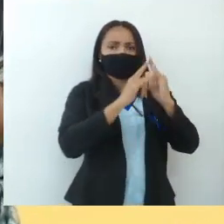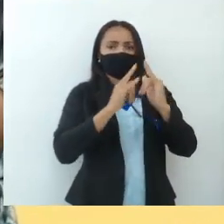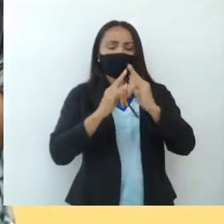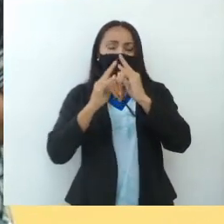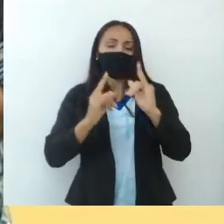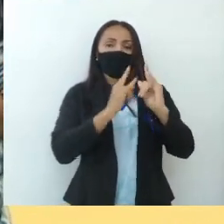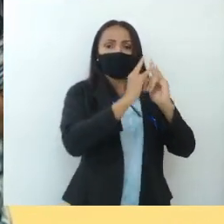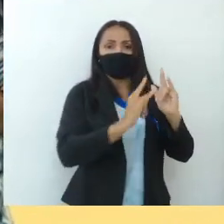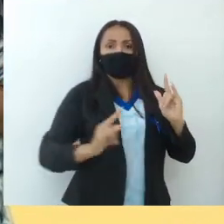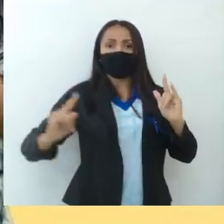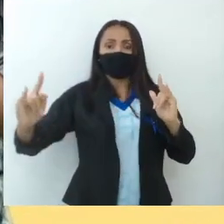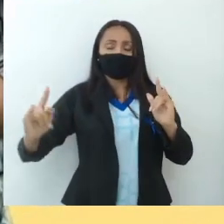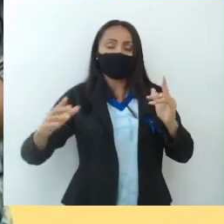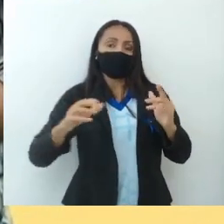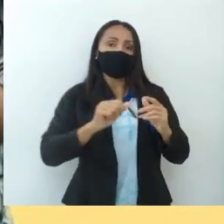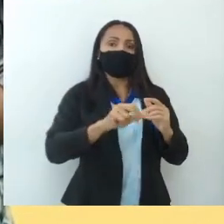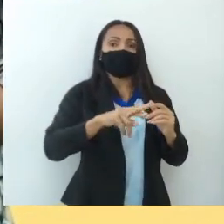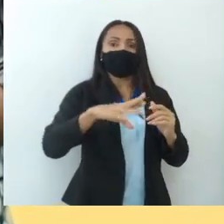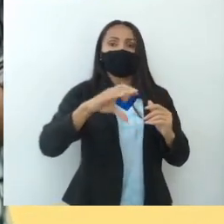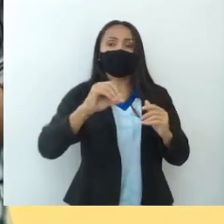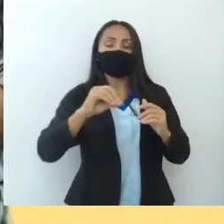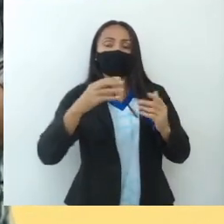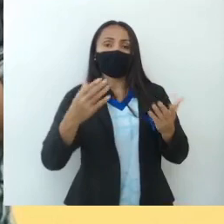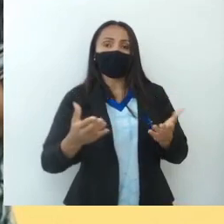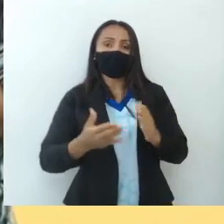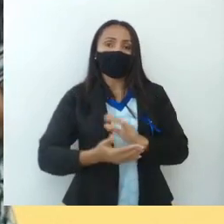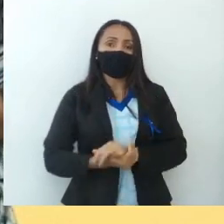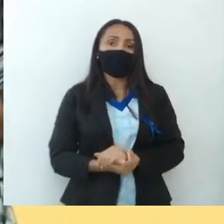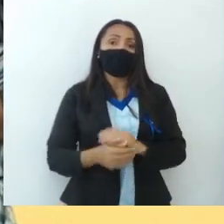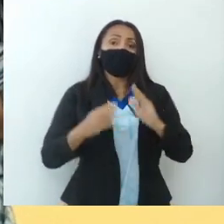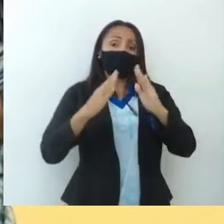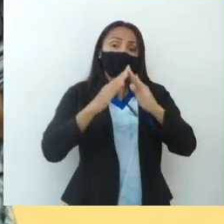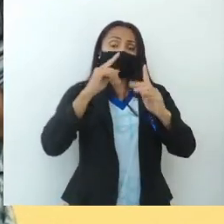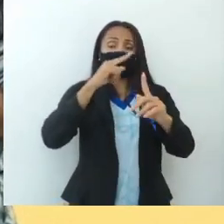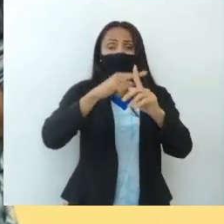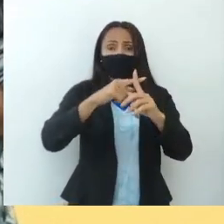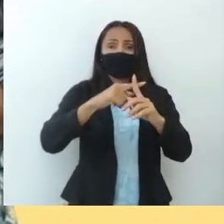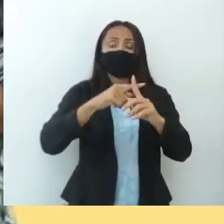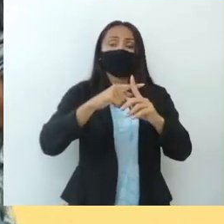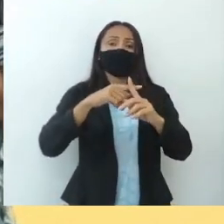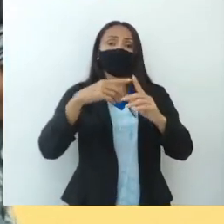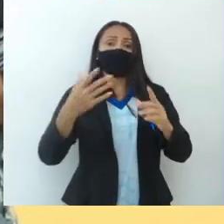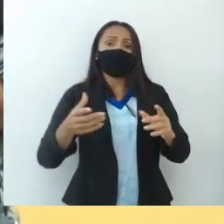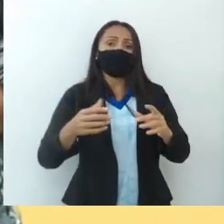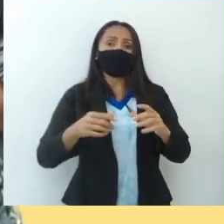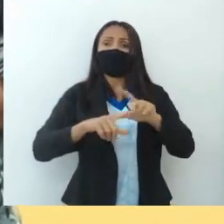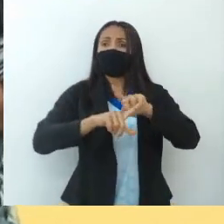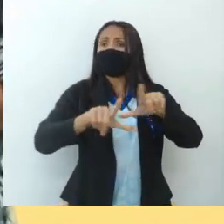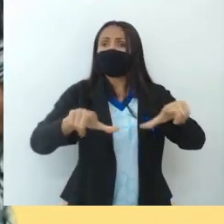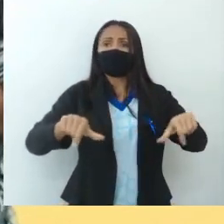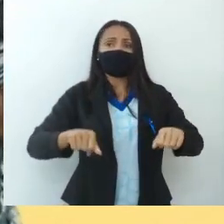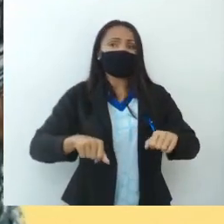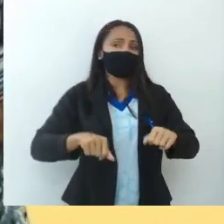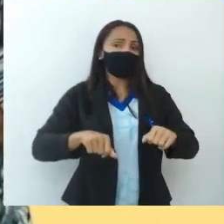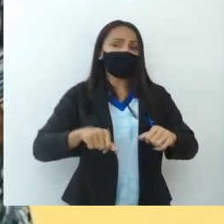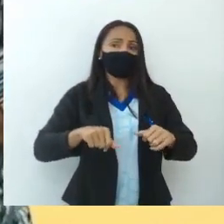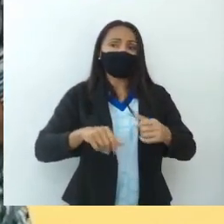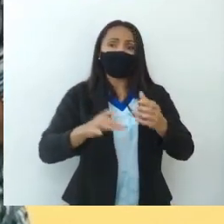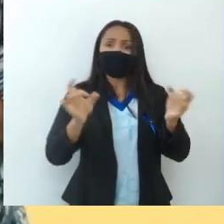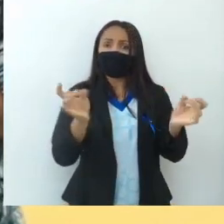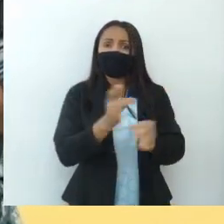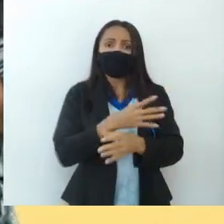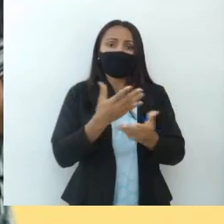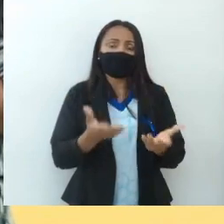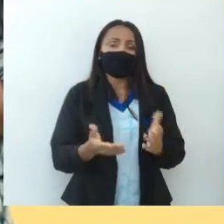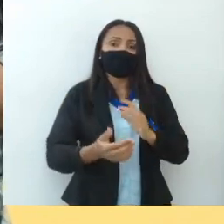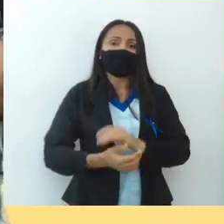giratória, como o arco, como dos martírios, certo? A Igreja dos Martírios, já não existem mais, infelizmente. O Lampião, ainda existem alguns lampiões